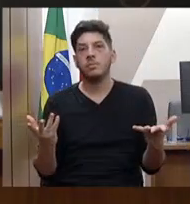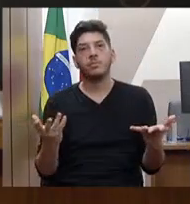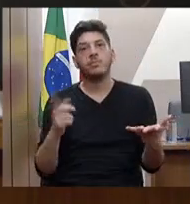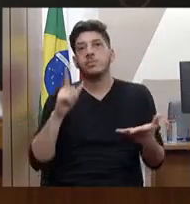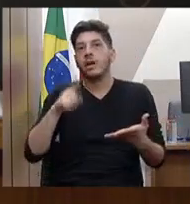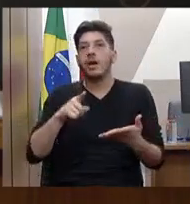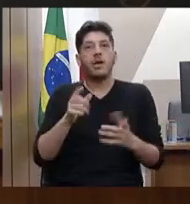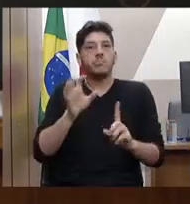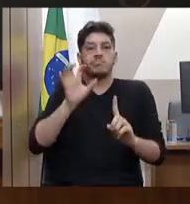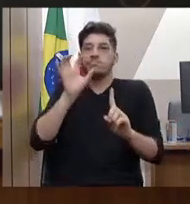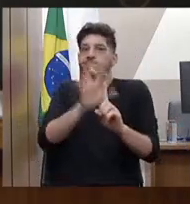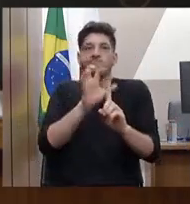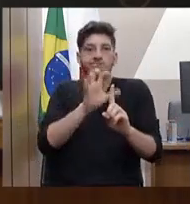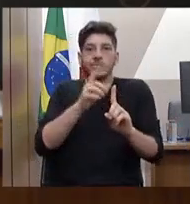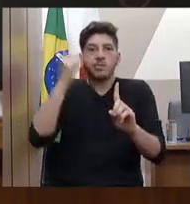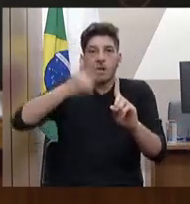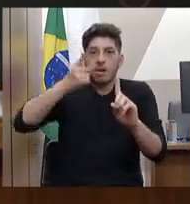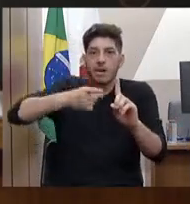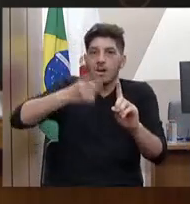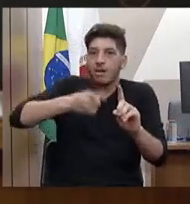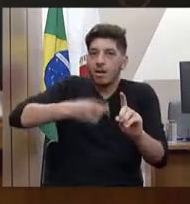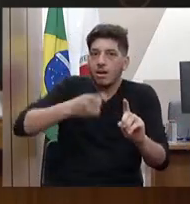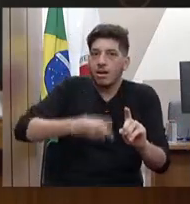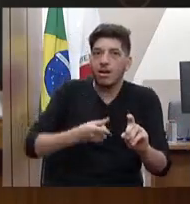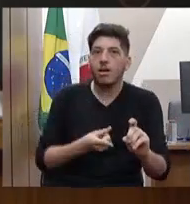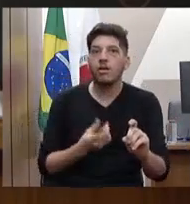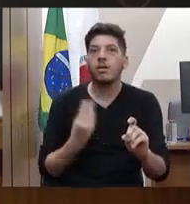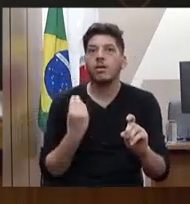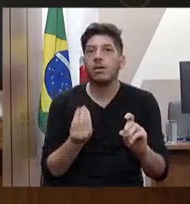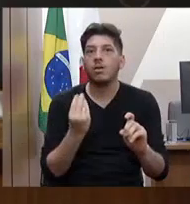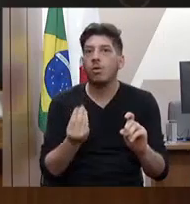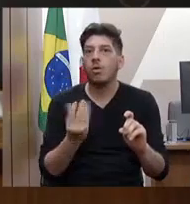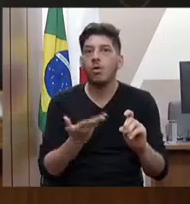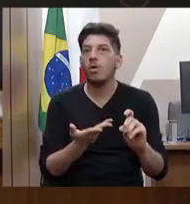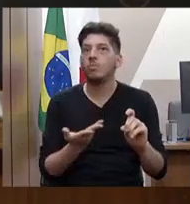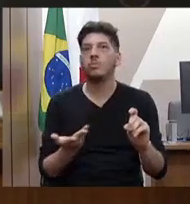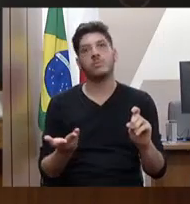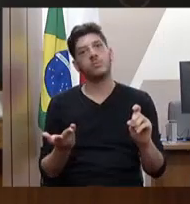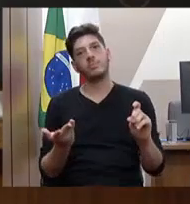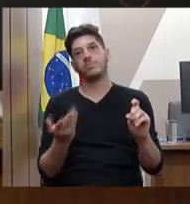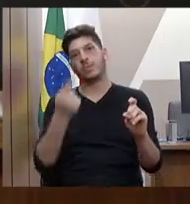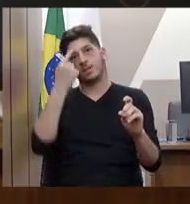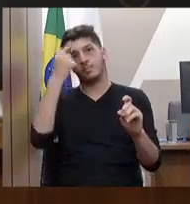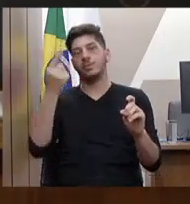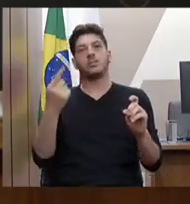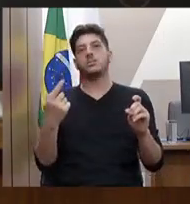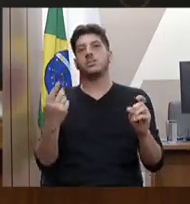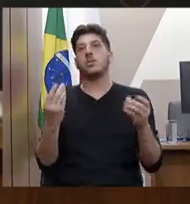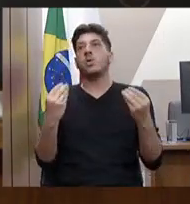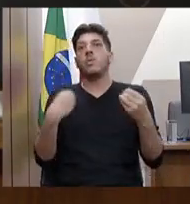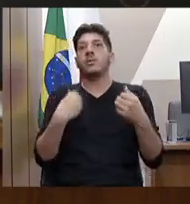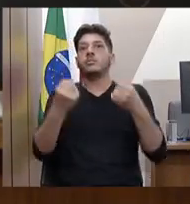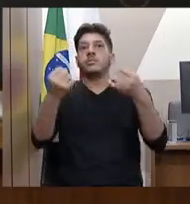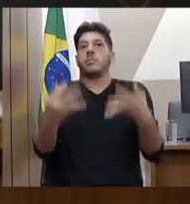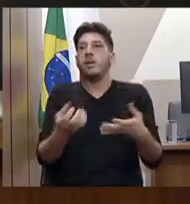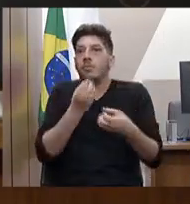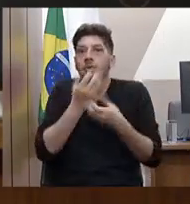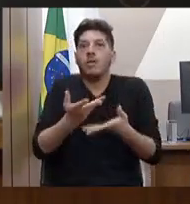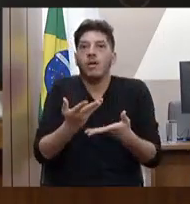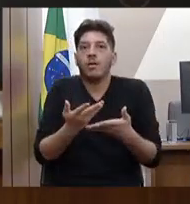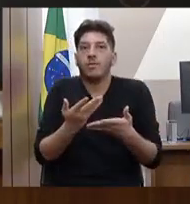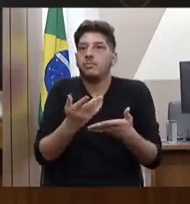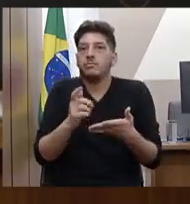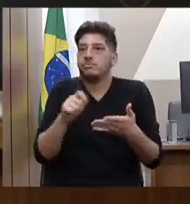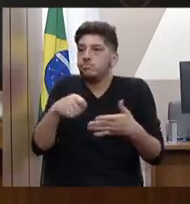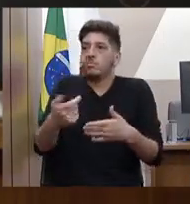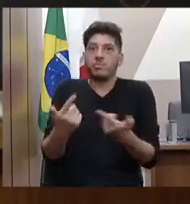é uma pressão que não tem perspectiva assim né qualificar uma coisa dessa não sei se os senhores